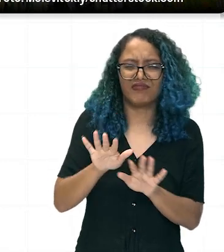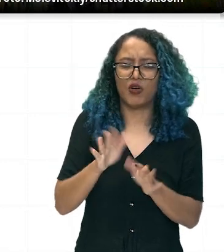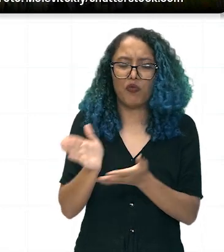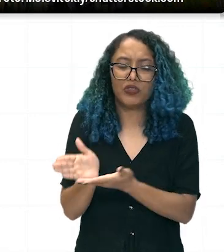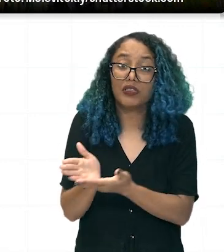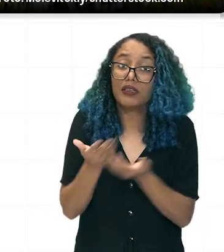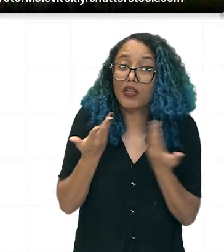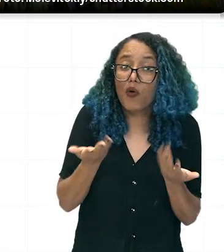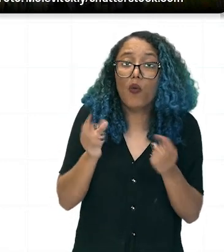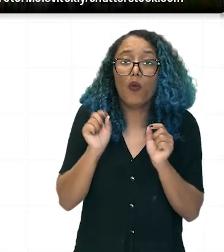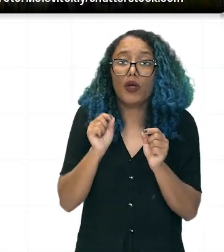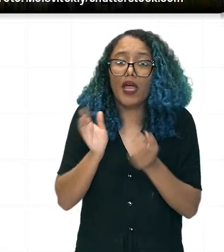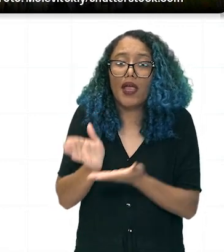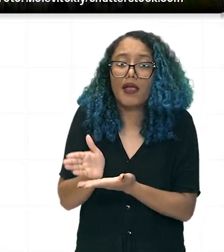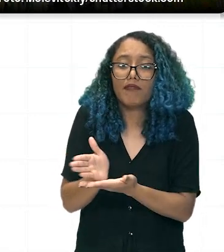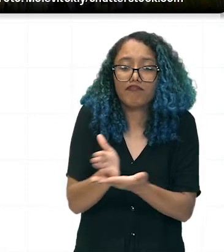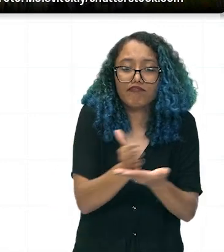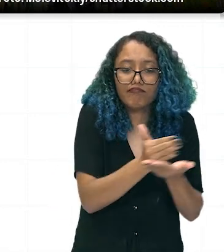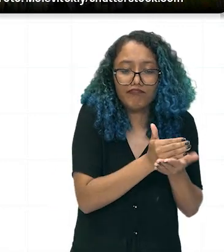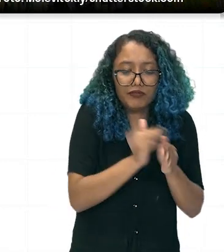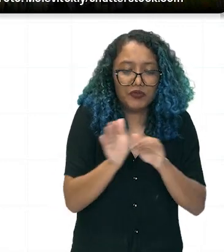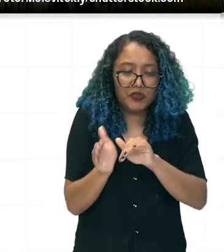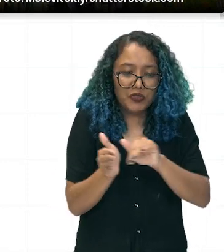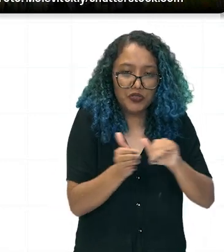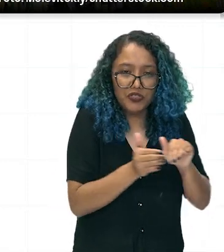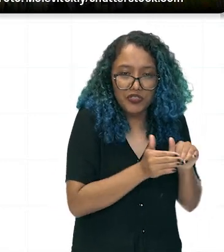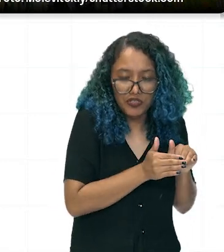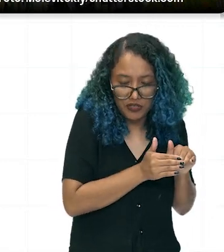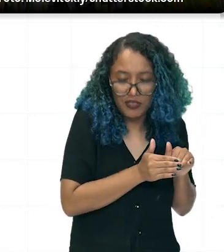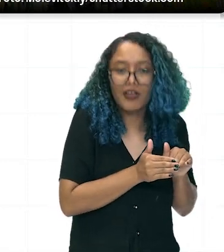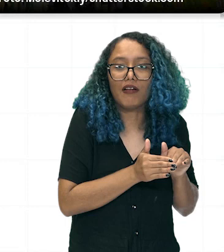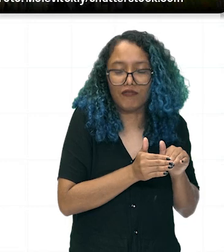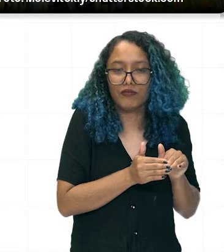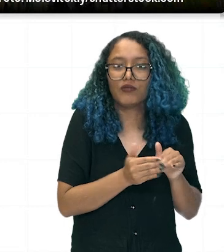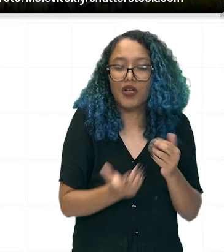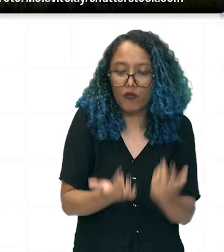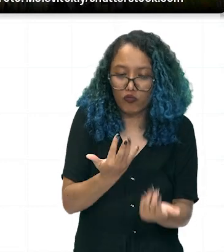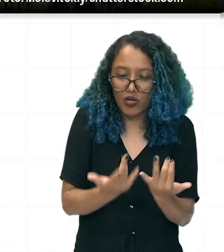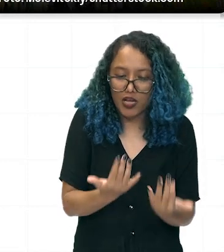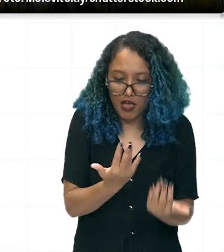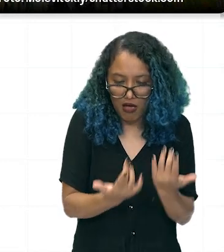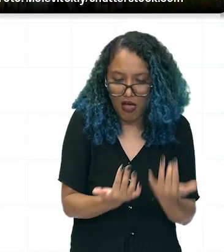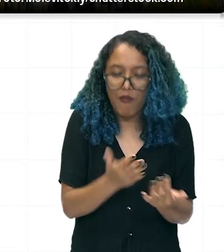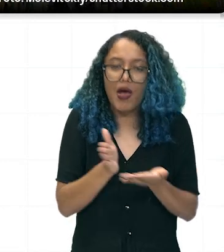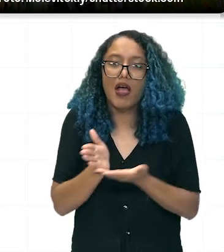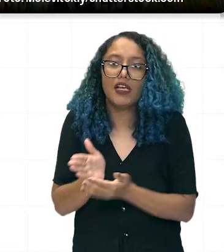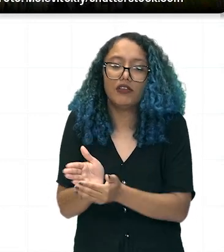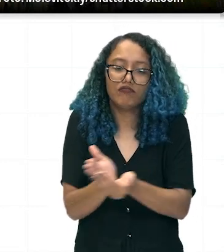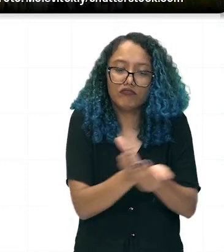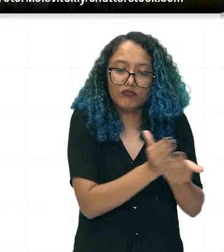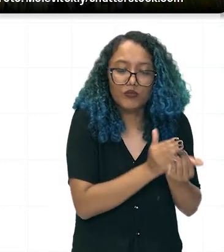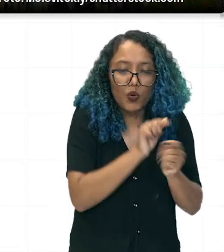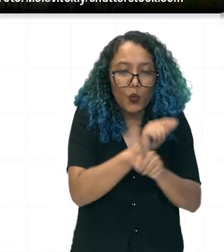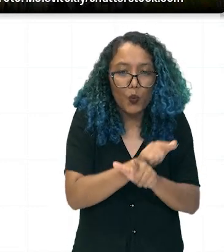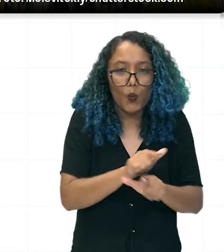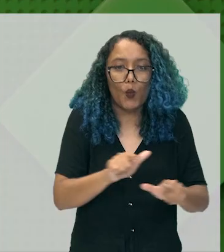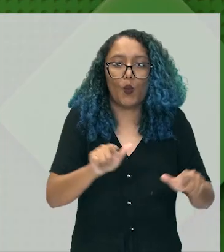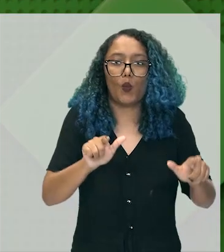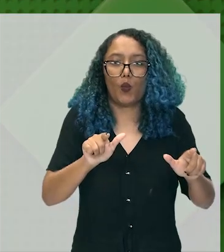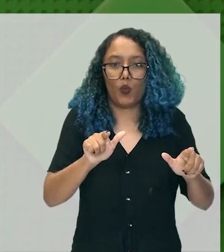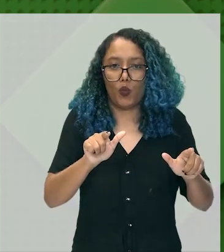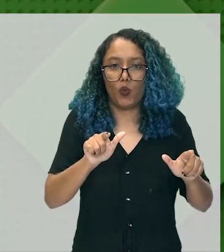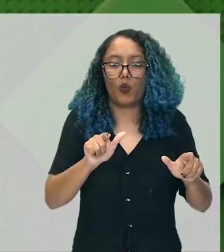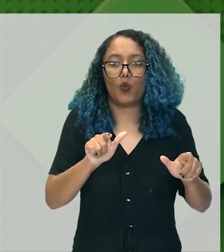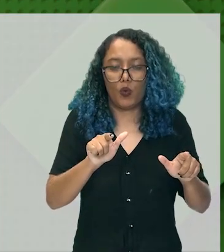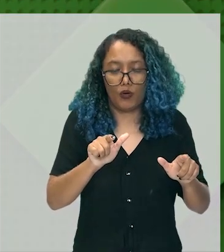de gramíneas ou de arbustos, para poder limpar uma determinada área pelo